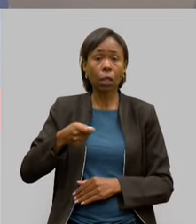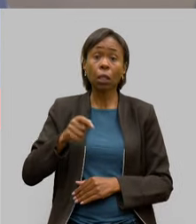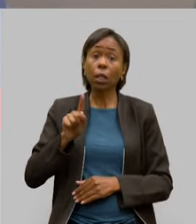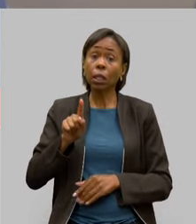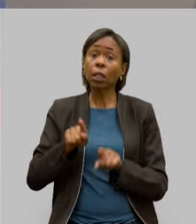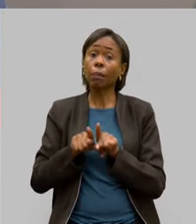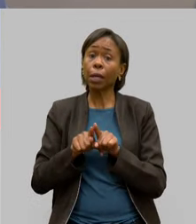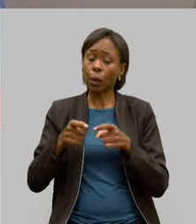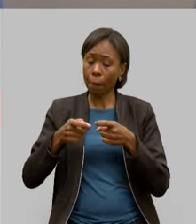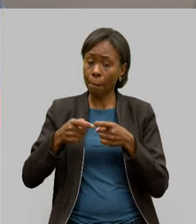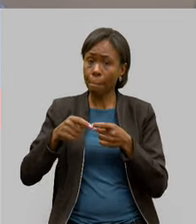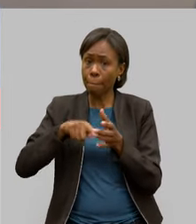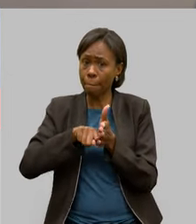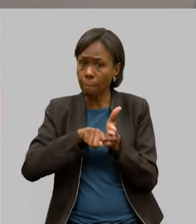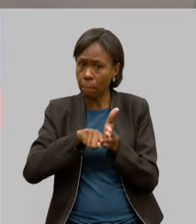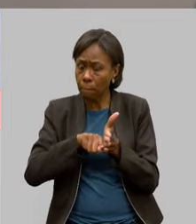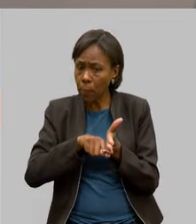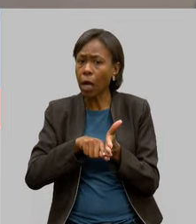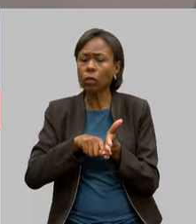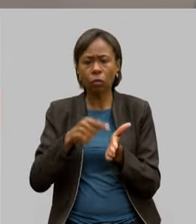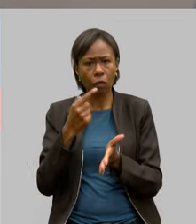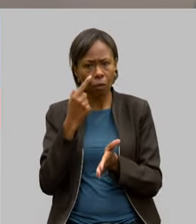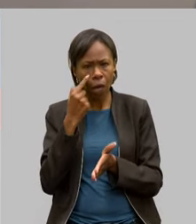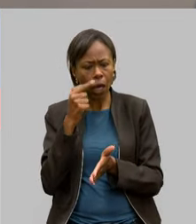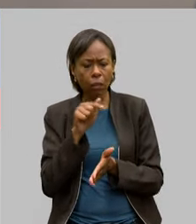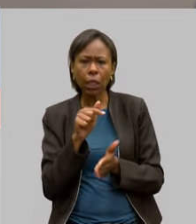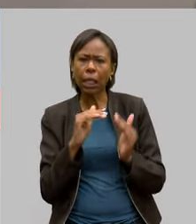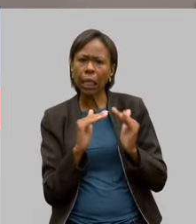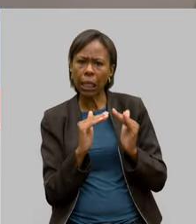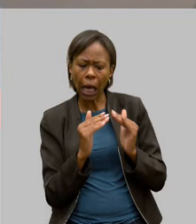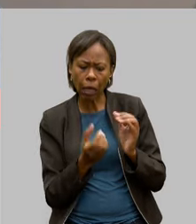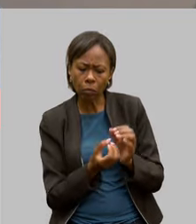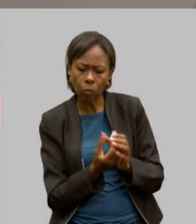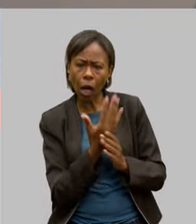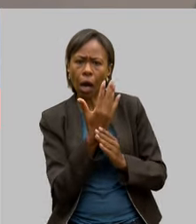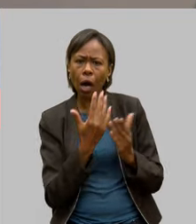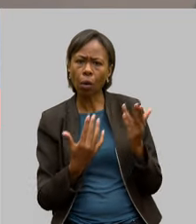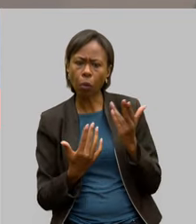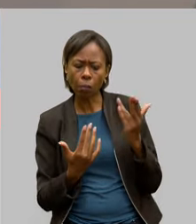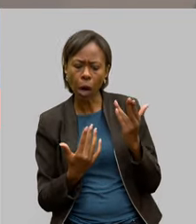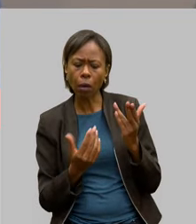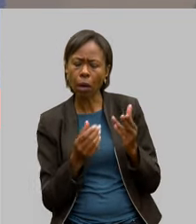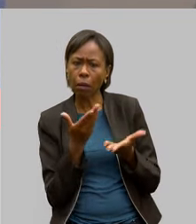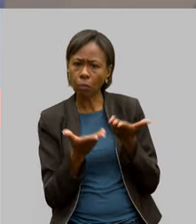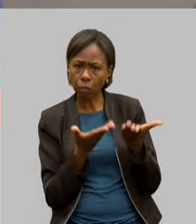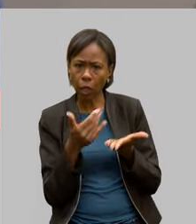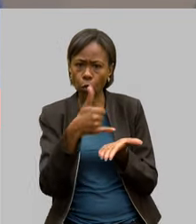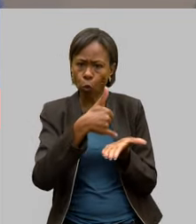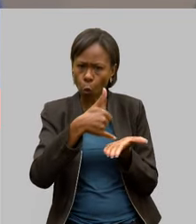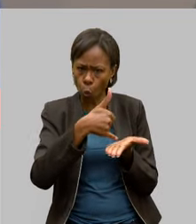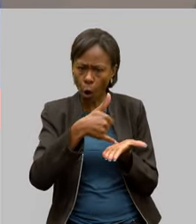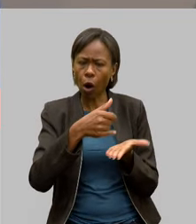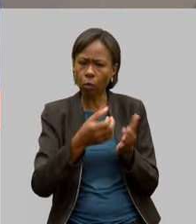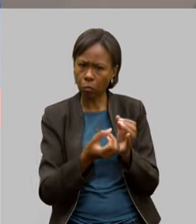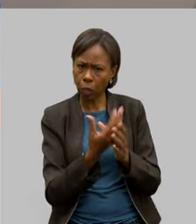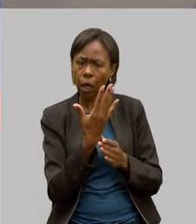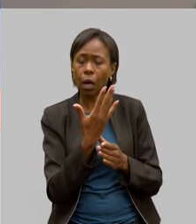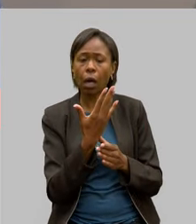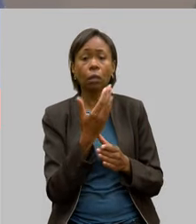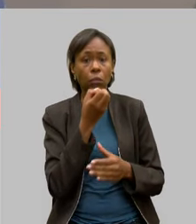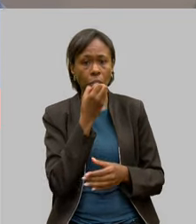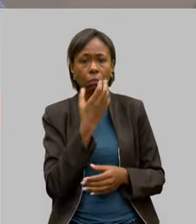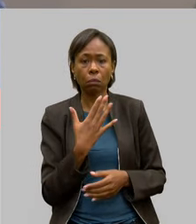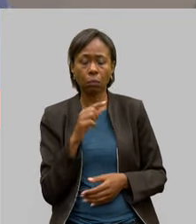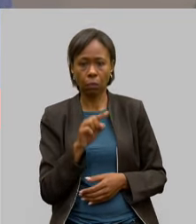percebido a eficiência do cultivo doméstico para o tratamento para para produção de de olhos e para o tratamento de